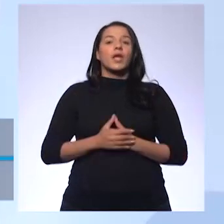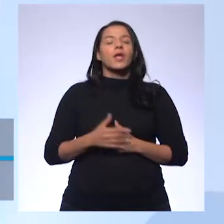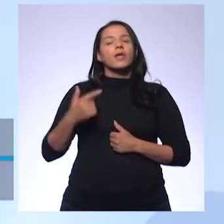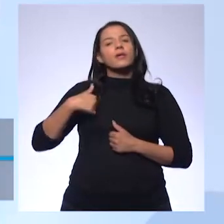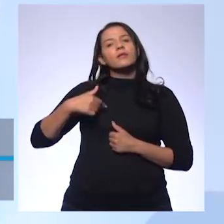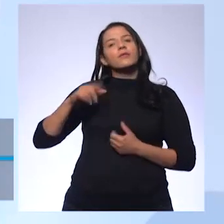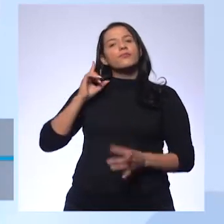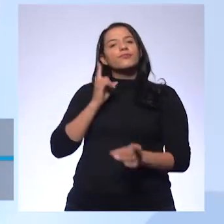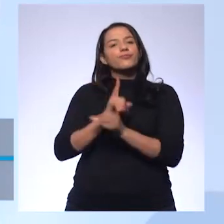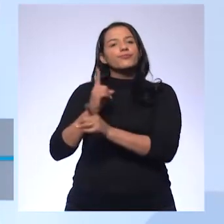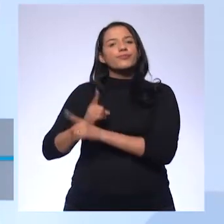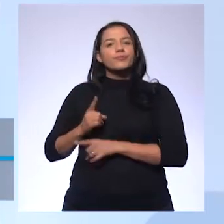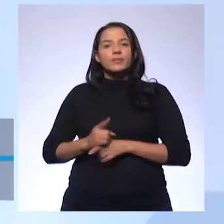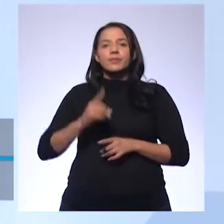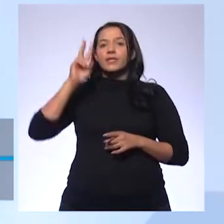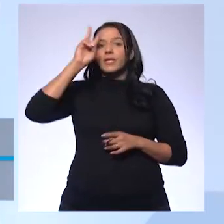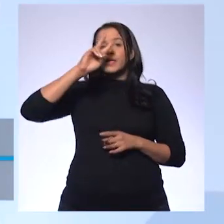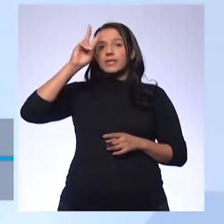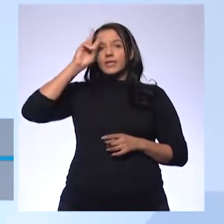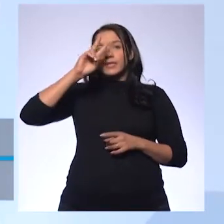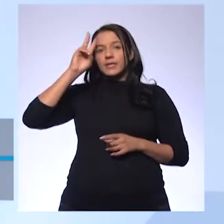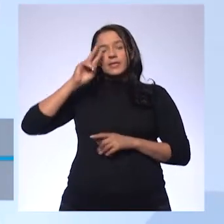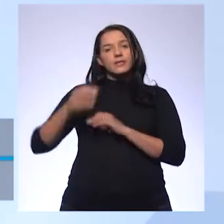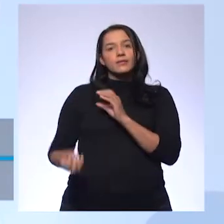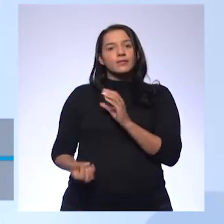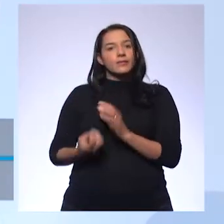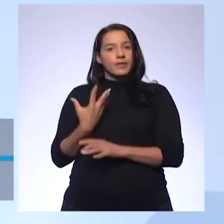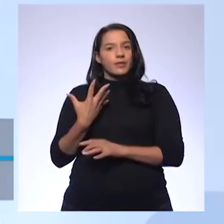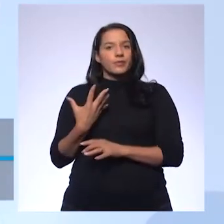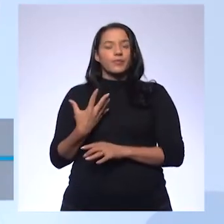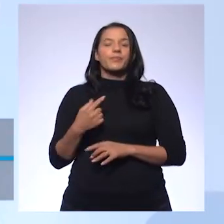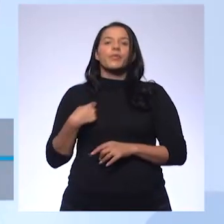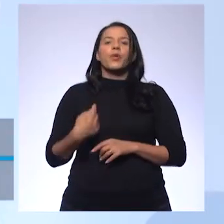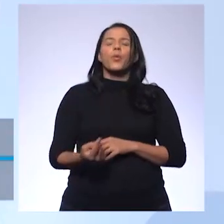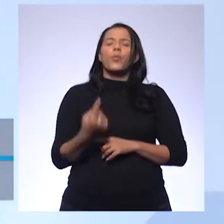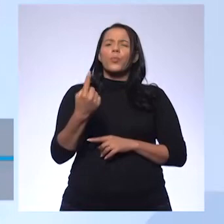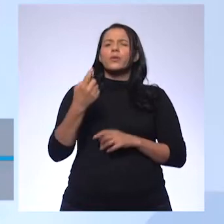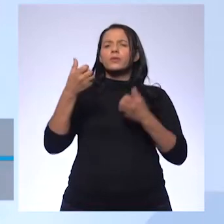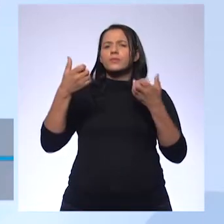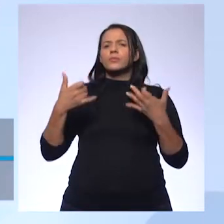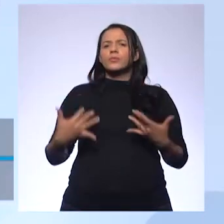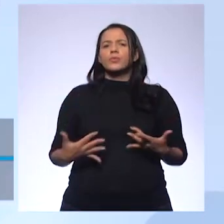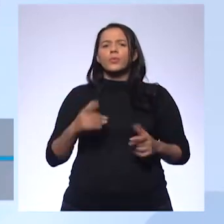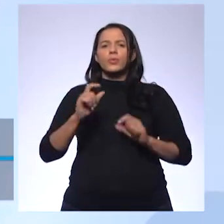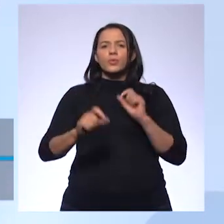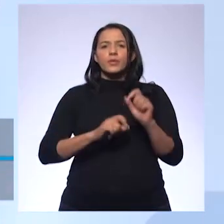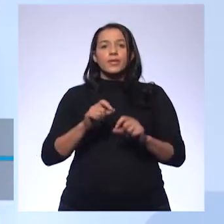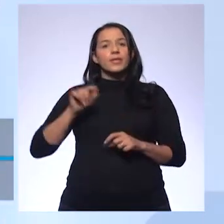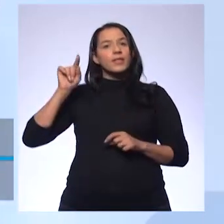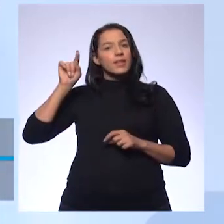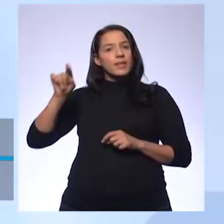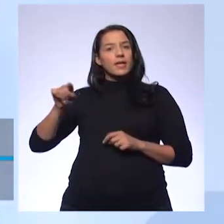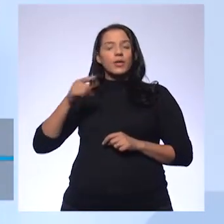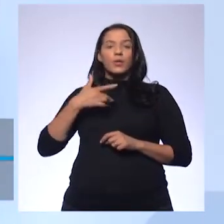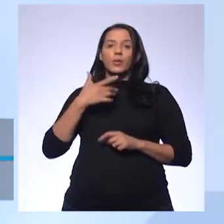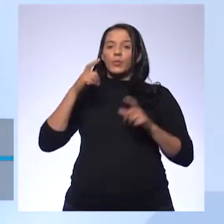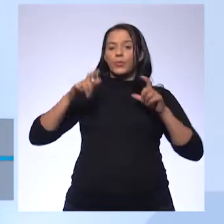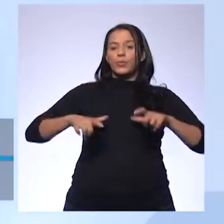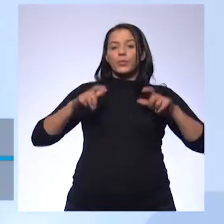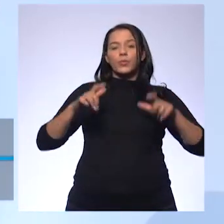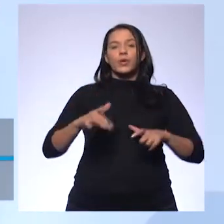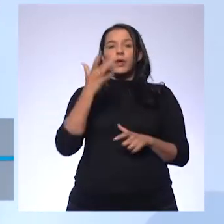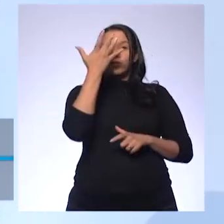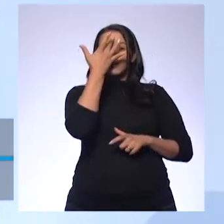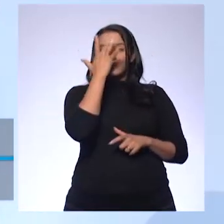há várias lendas a respeito da origem do xadrez. Uma delas é que o xadrez surgiu na Índia. Então, se algum professor